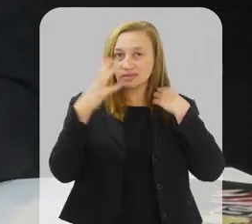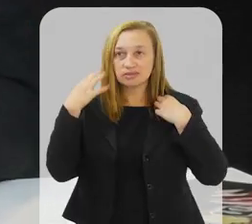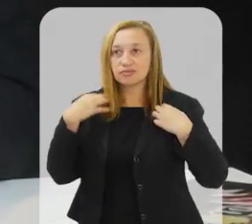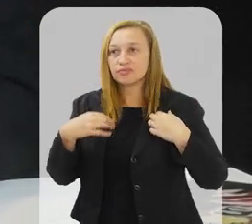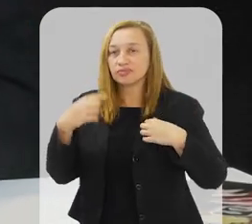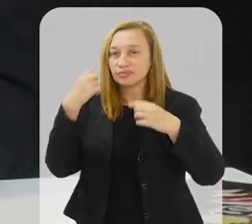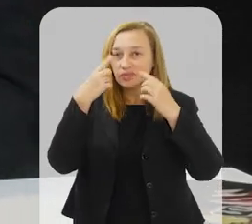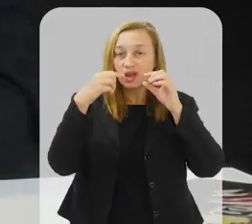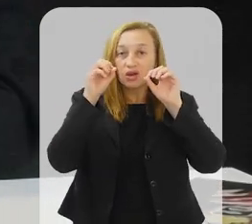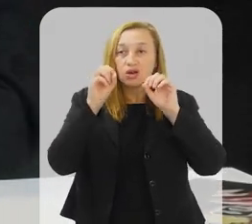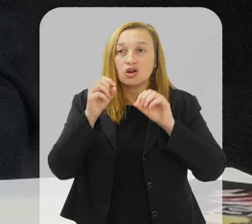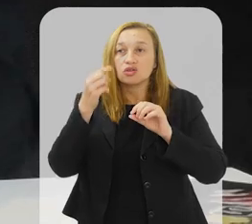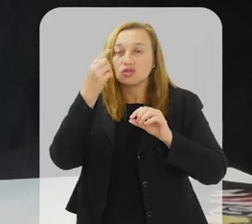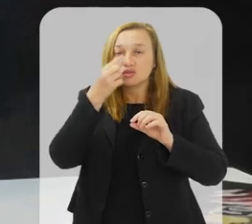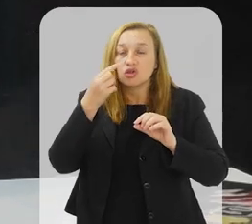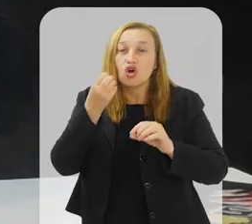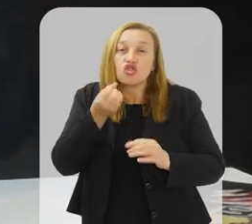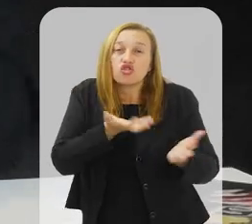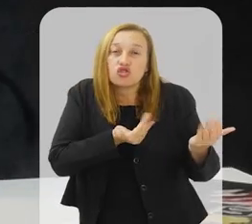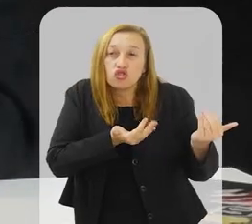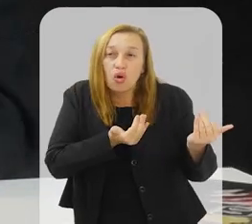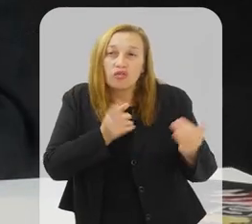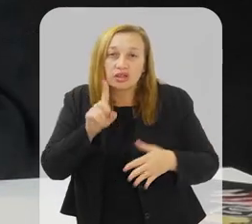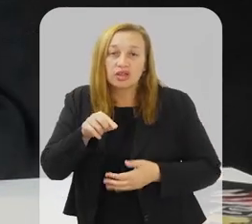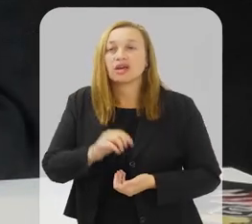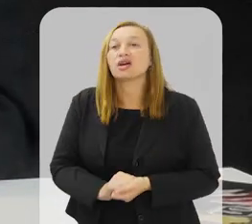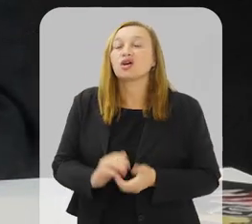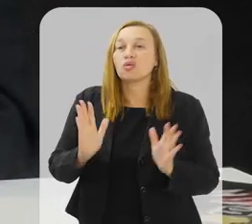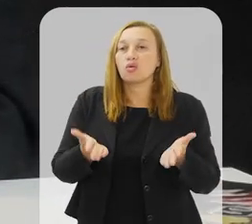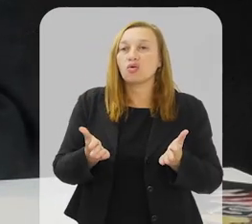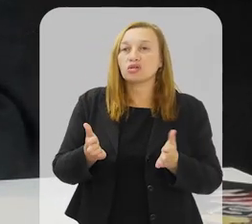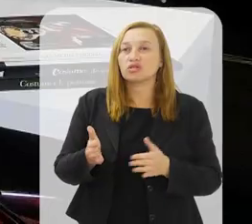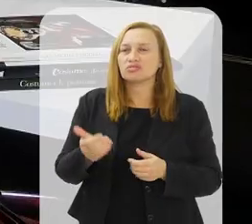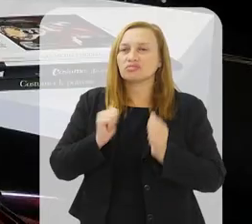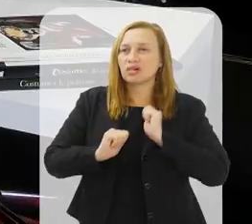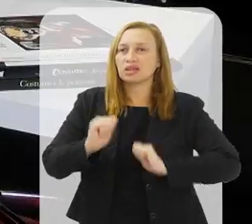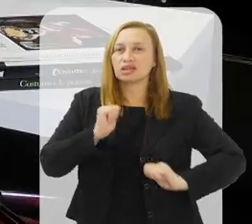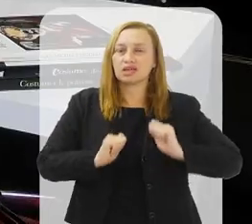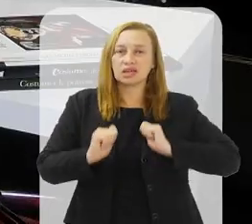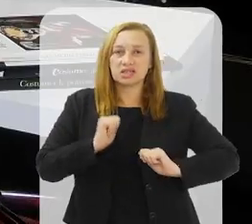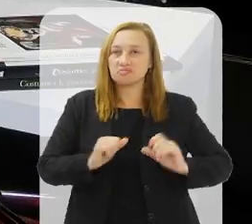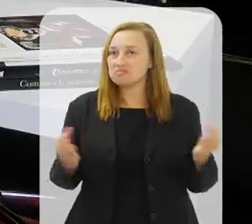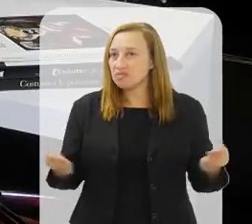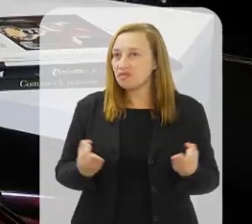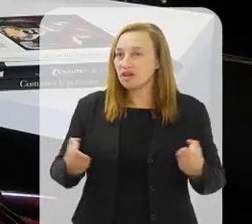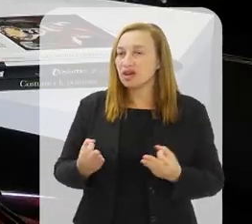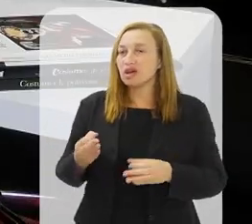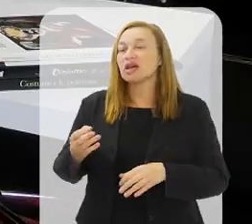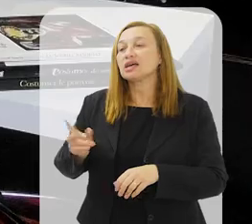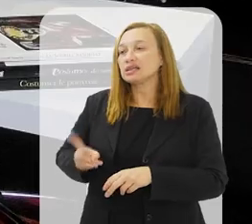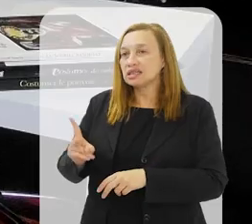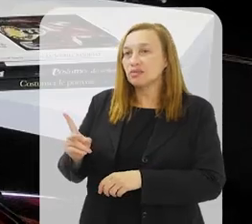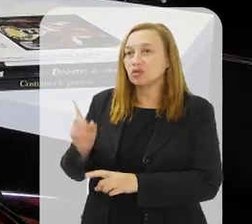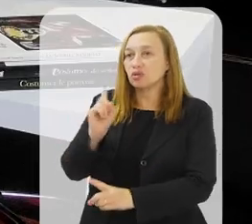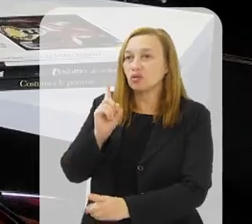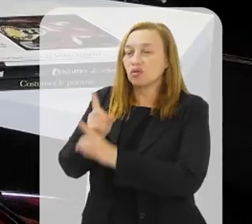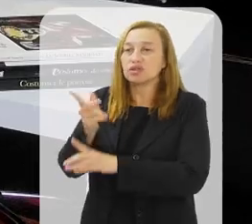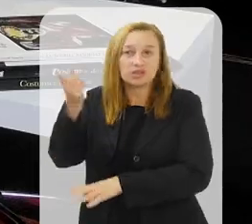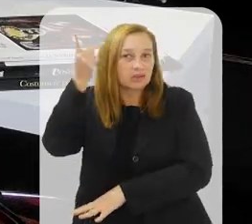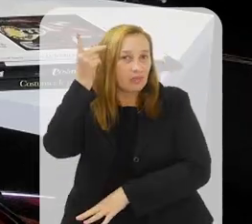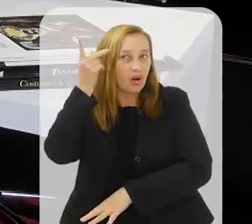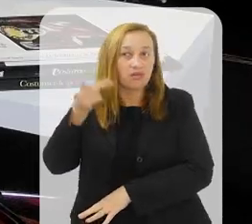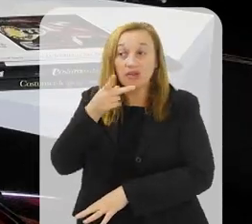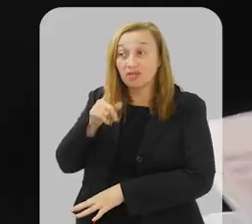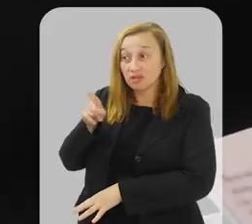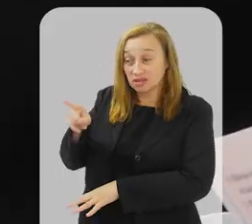e ehha mãe ainda muito jovem né não e hoje uma grande atriz de chato musical né e eu falo para ela Tod vez a